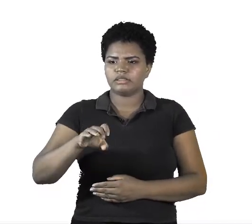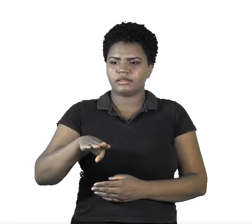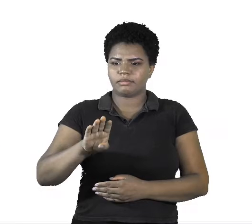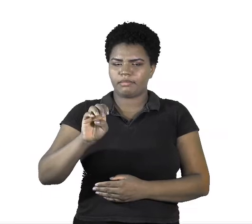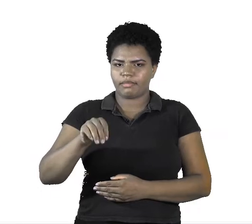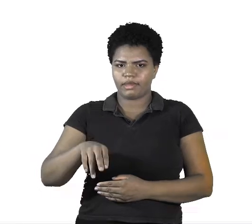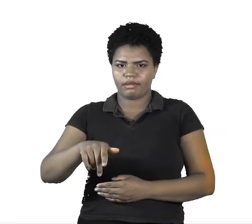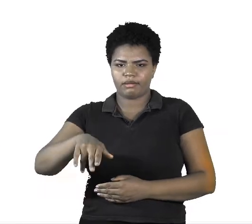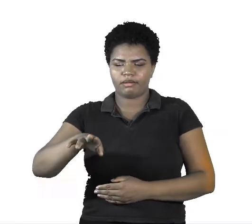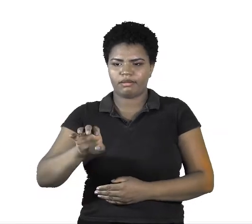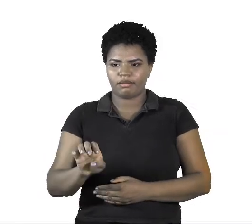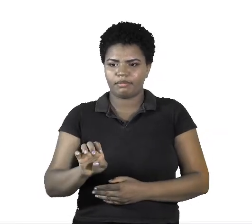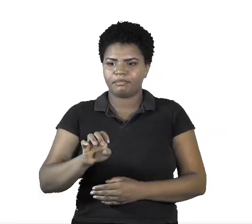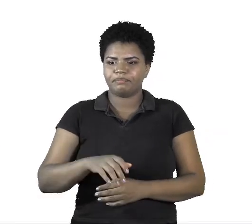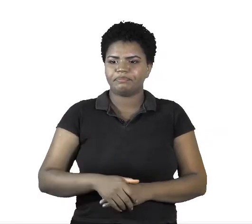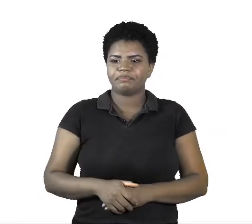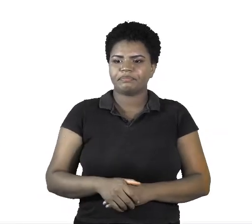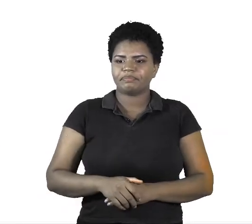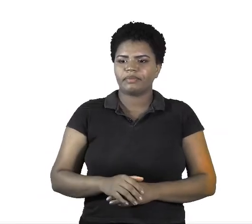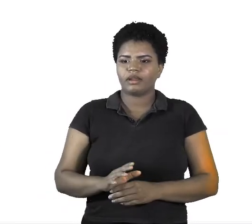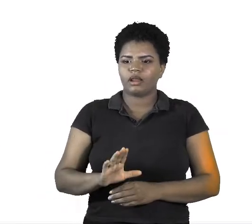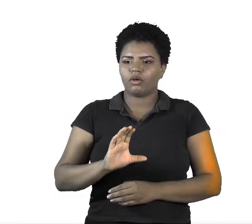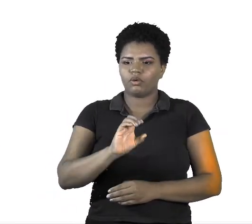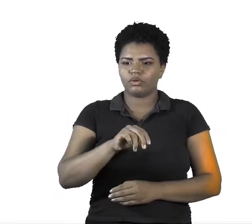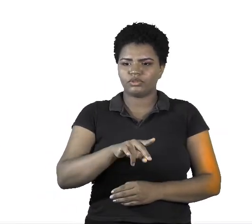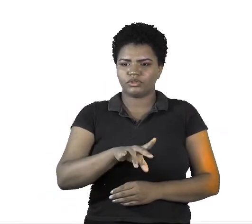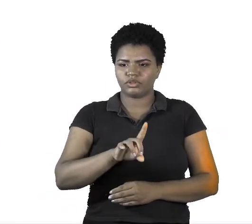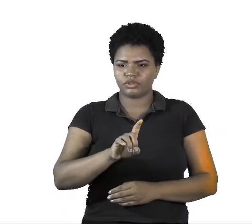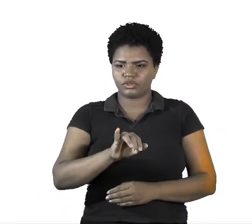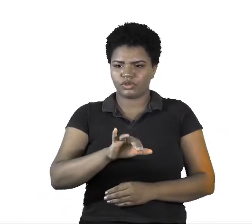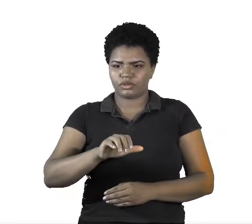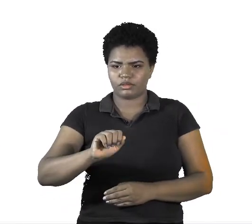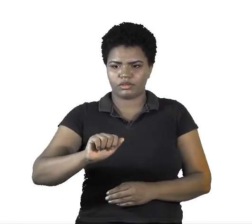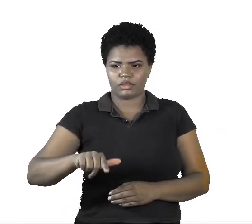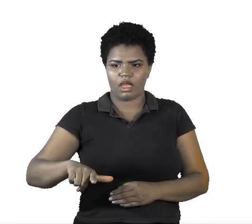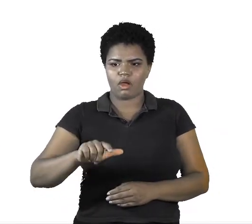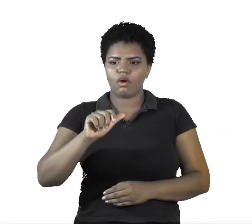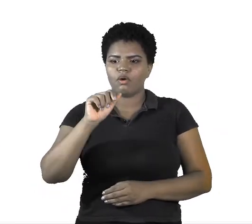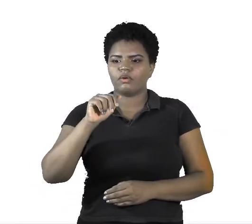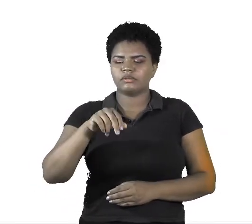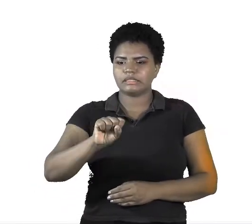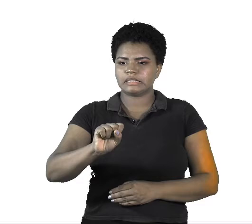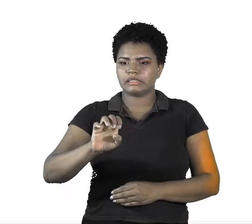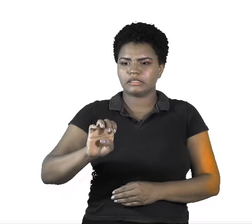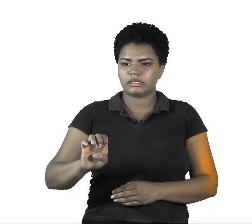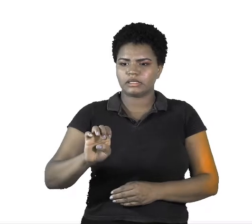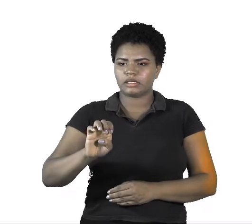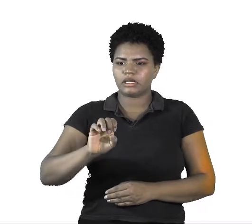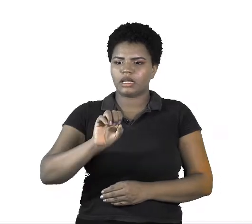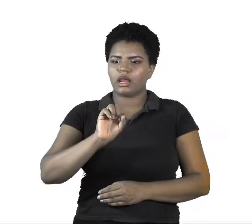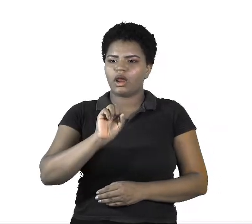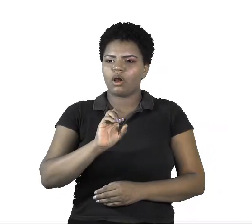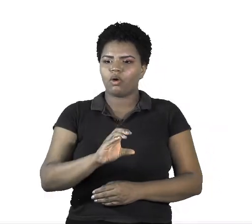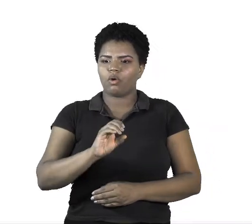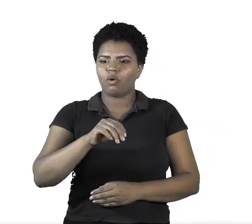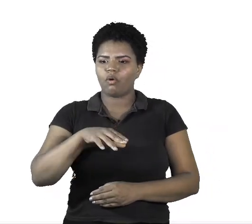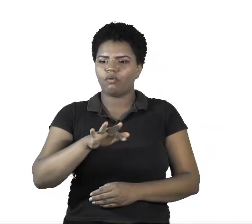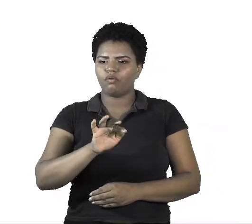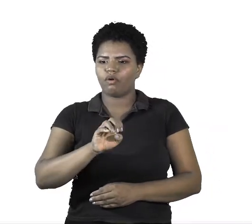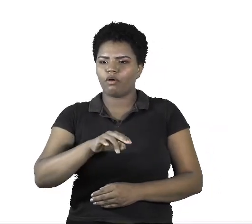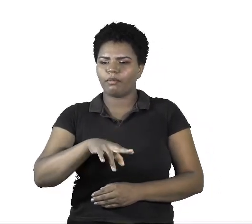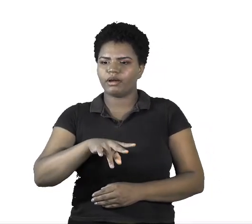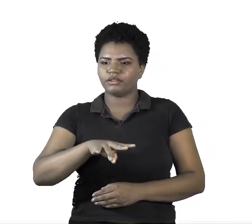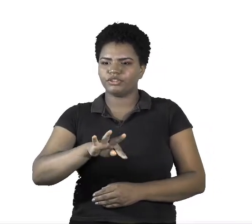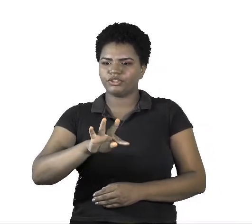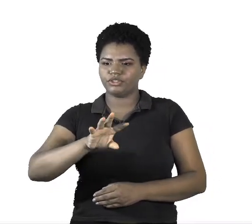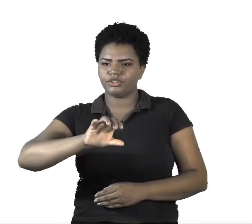essa condição. A conformativa, conforme, consoante. Consecutiva, que é indicando